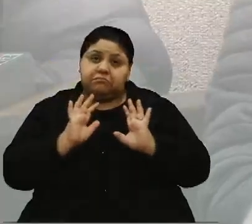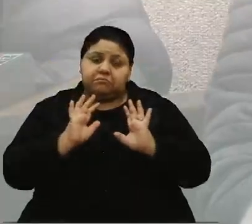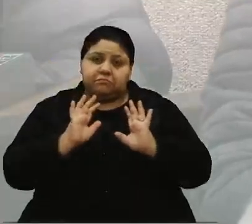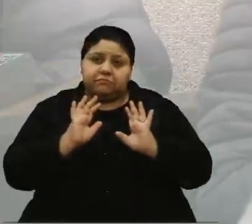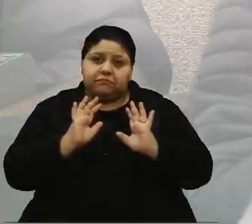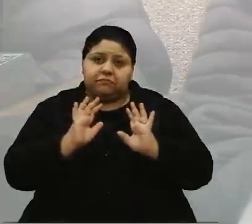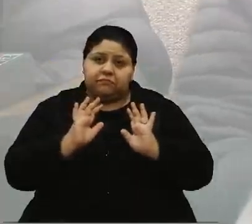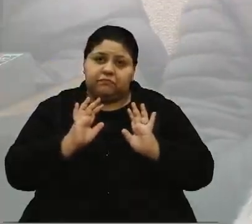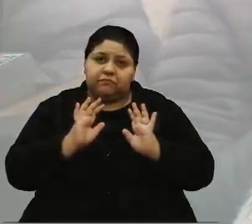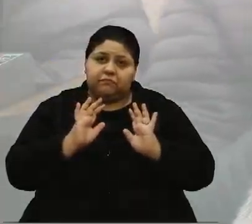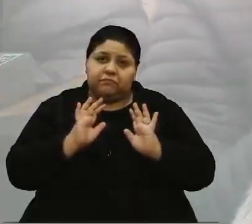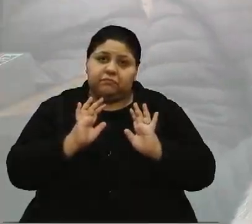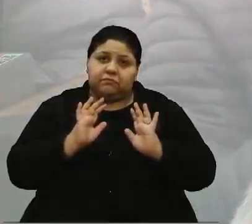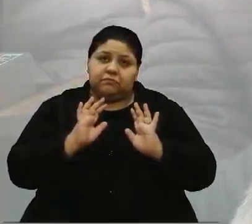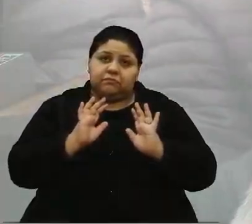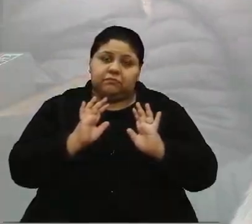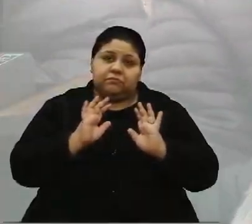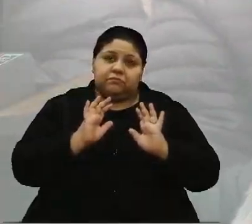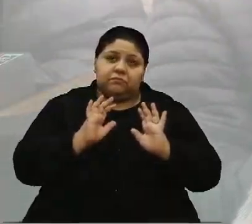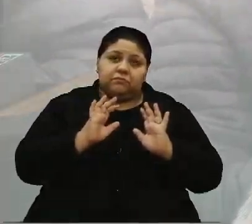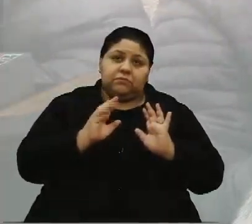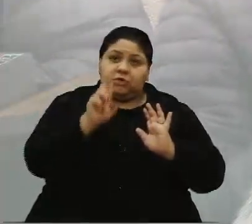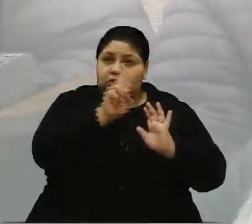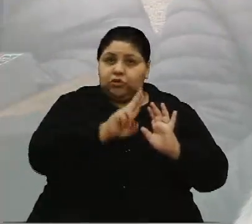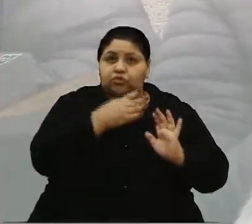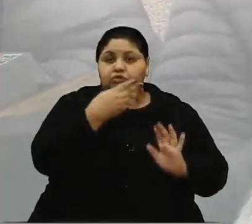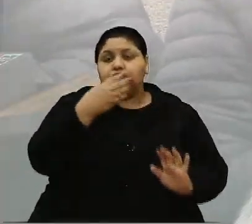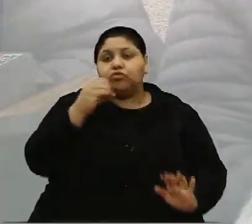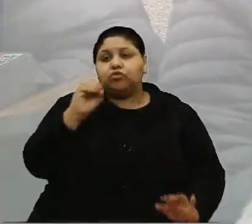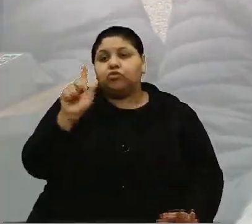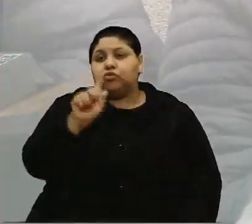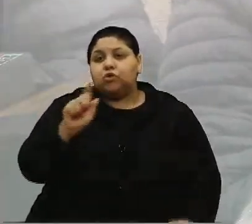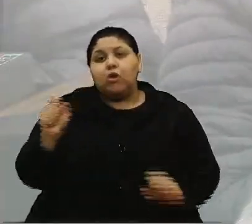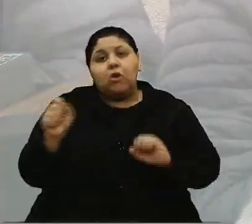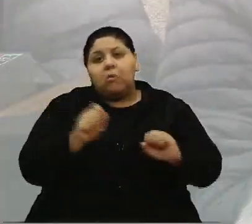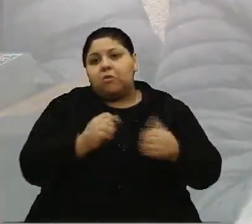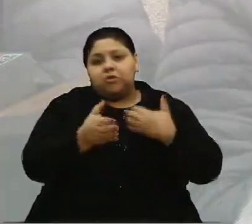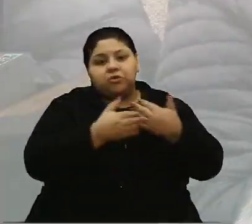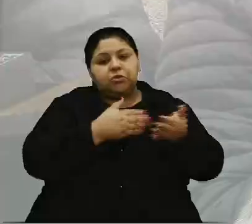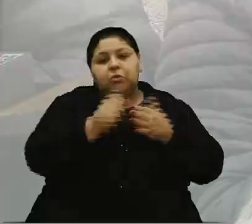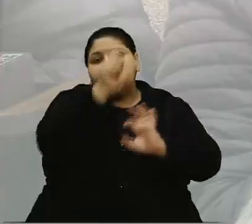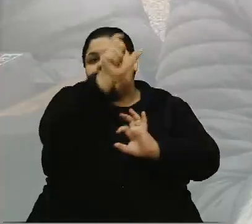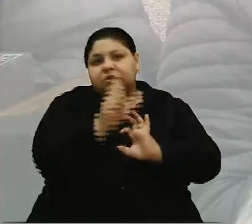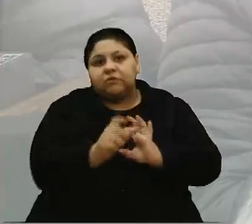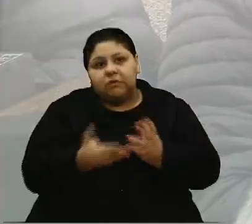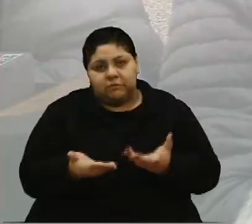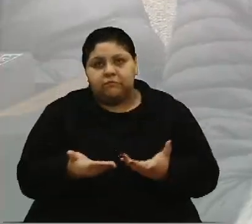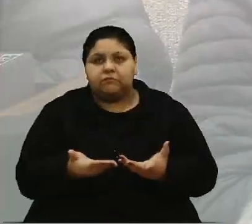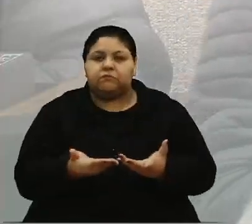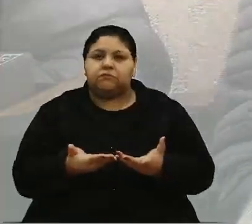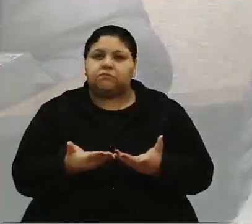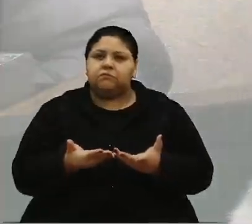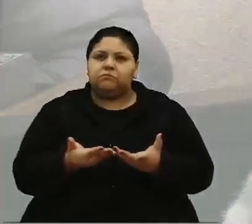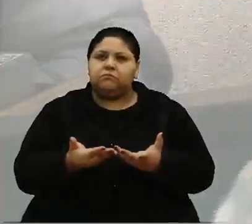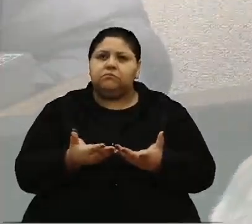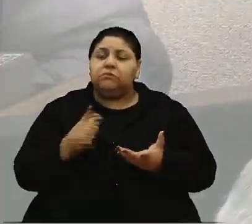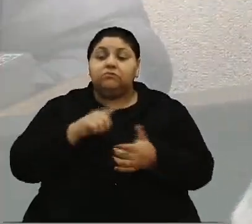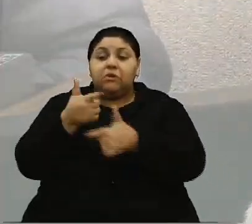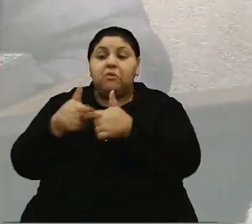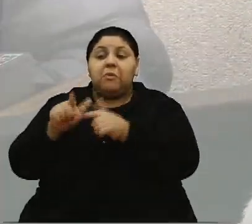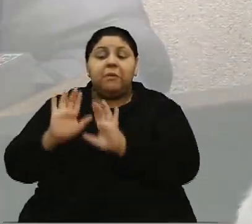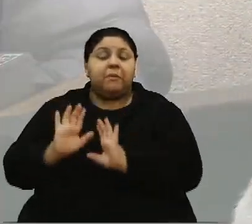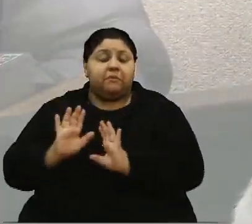que esse porte de 40 gramas é possível para qualquer cidadão e ele não vai ter problema algum.